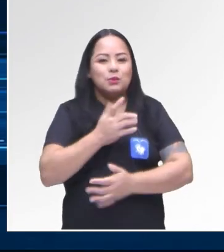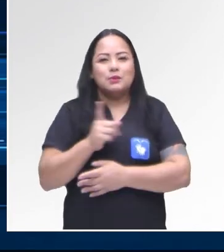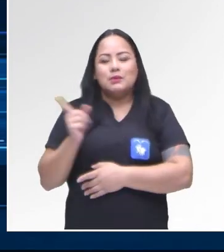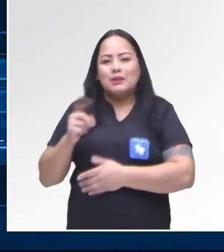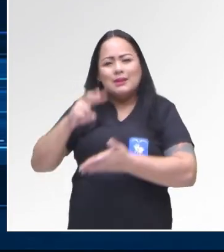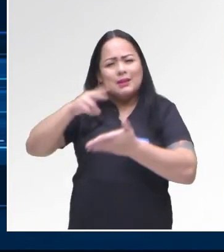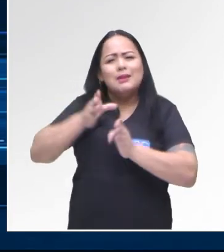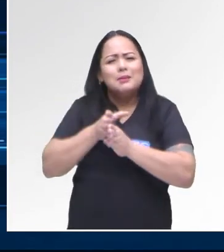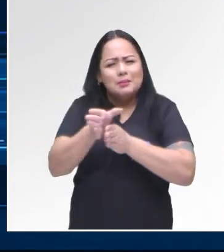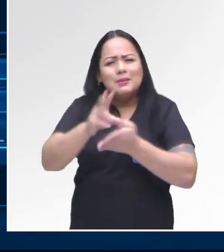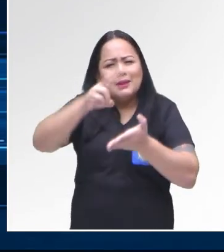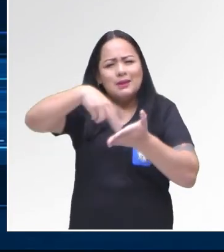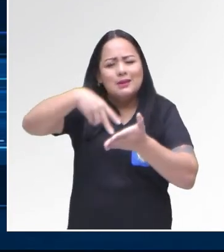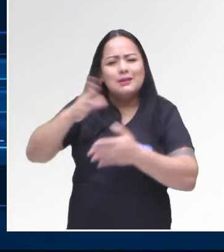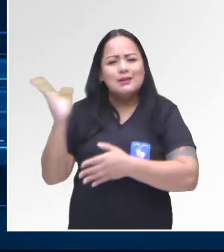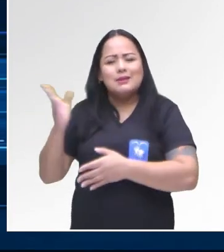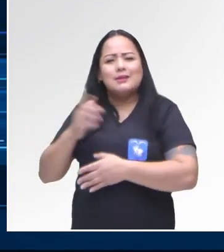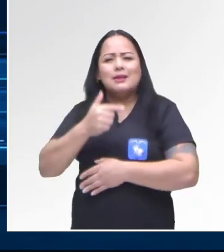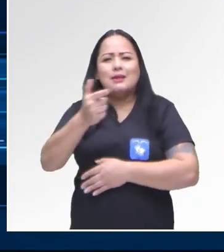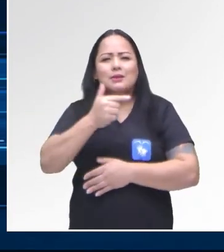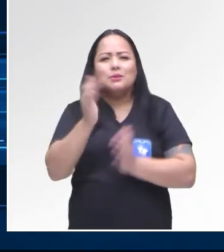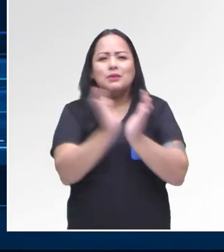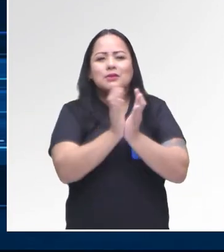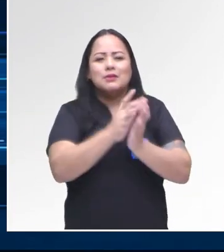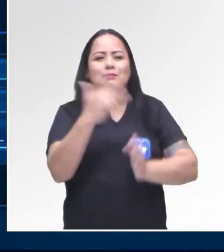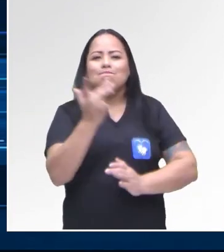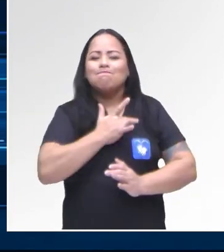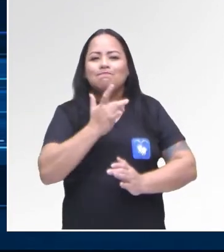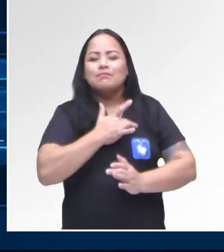favor, leia. Ele é bem segunda geração.